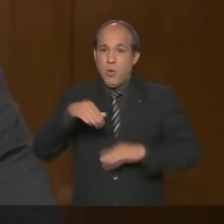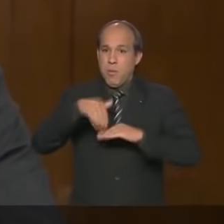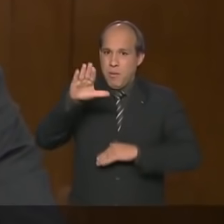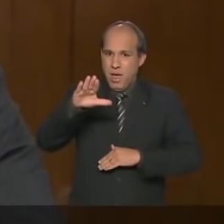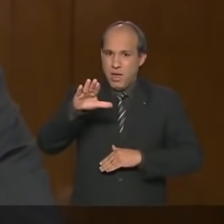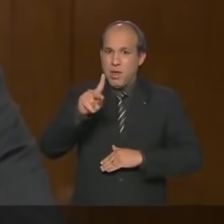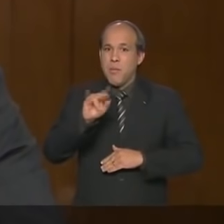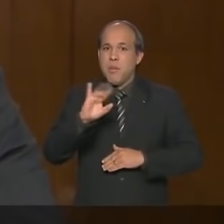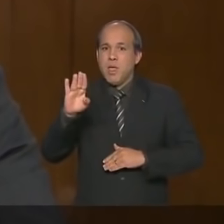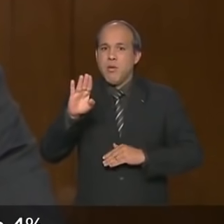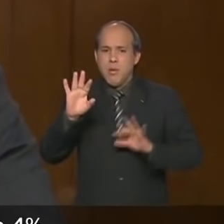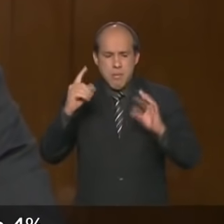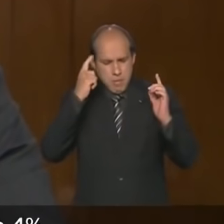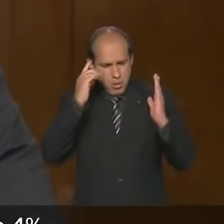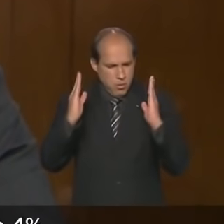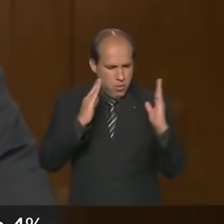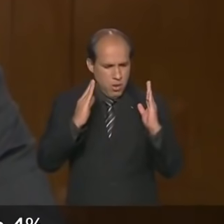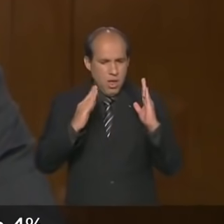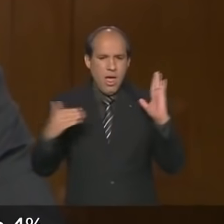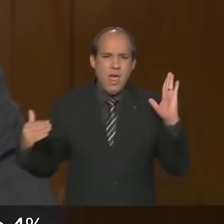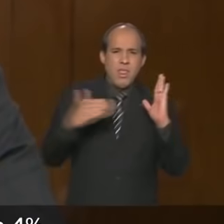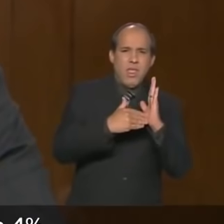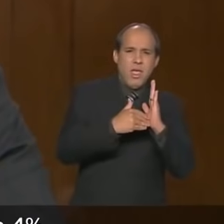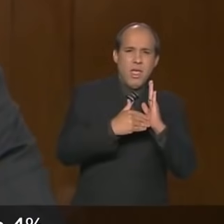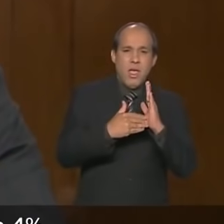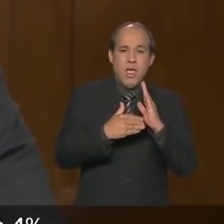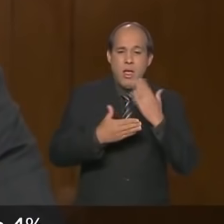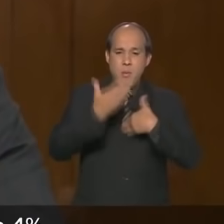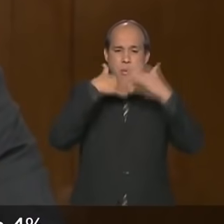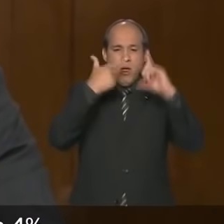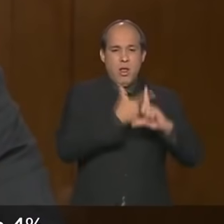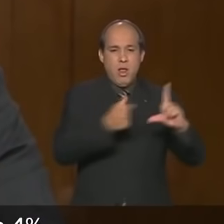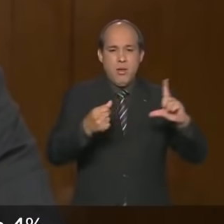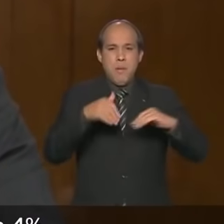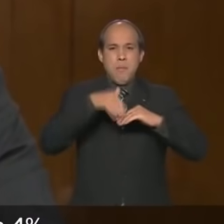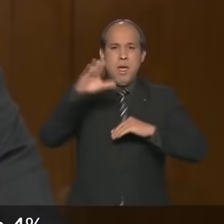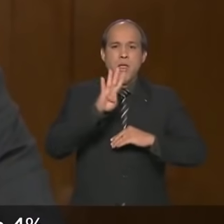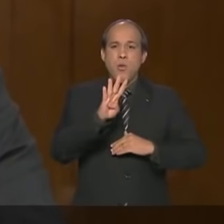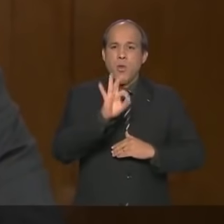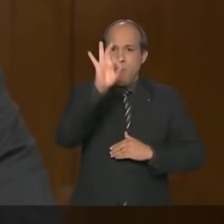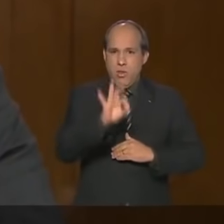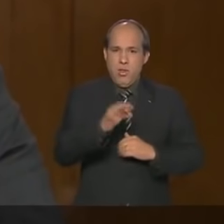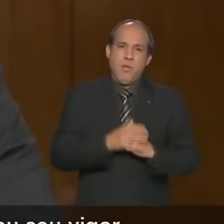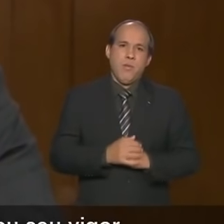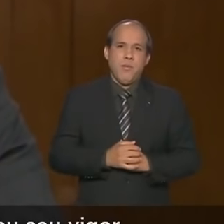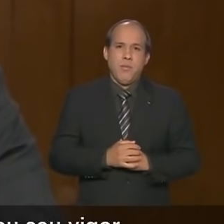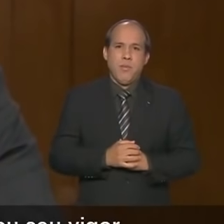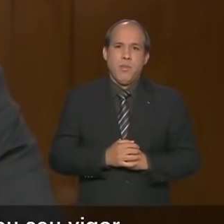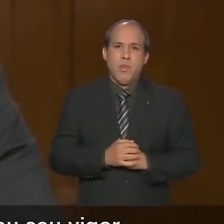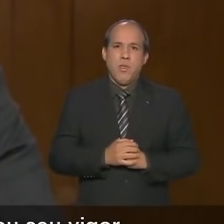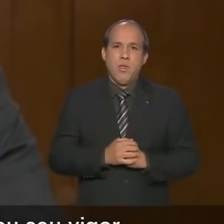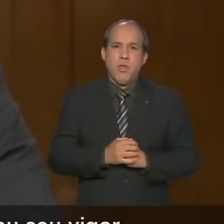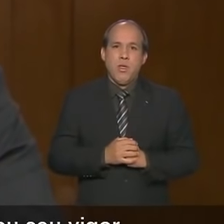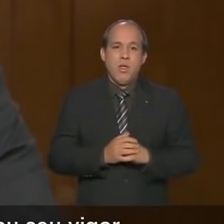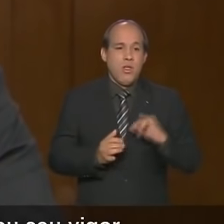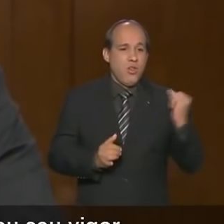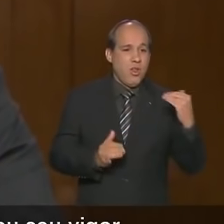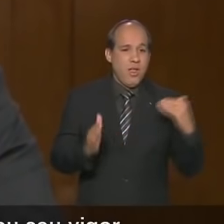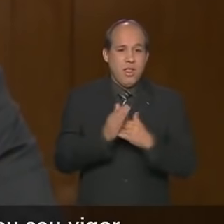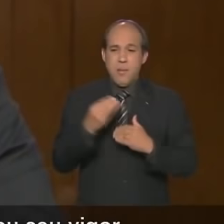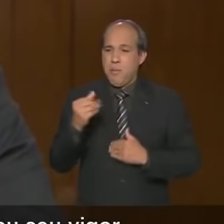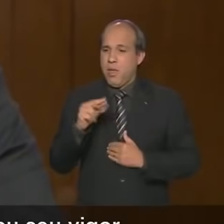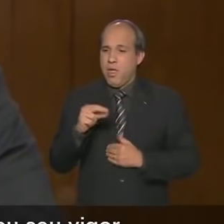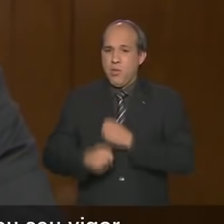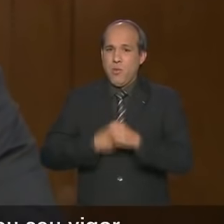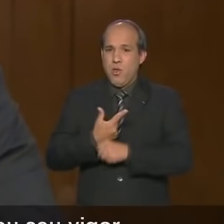projetado para 2021 prevê um crescimento da economia superior a quatro por cento só no primeiro trimestre deste